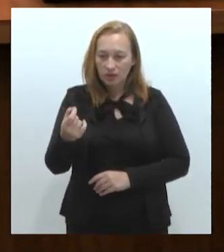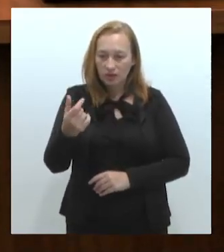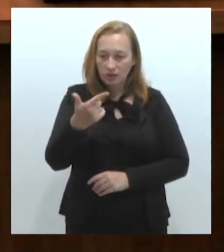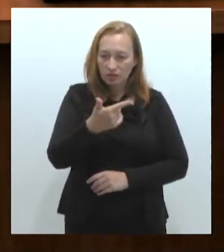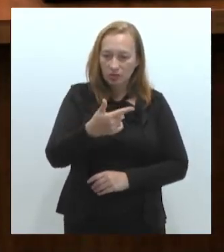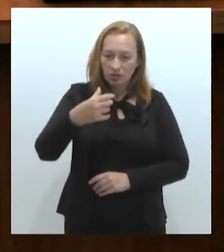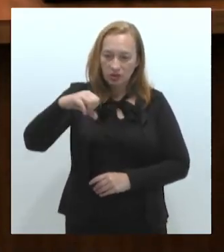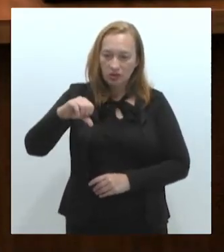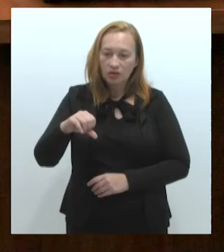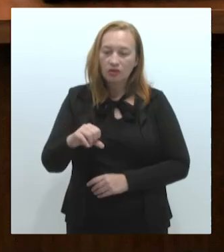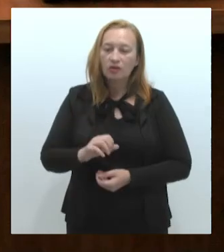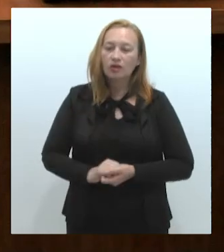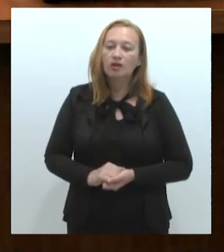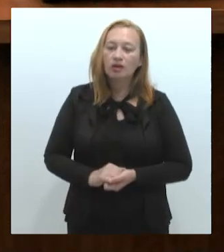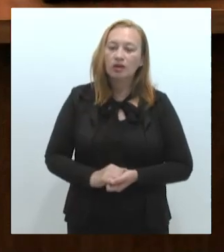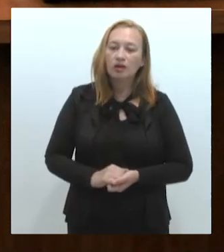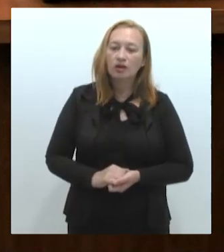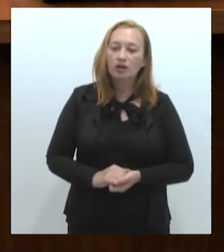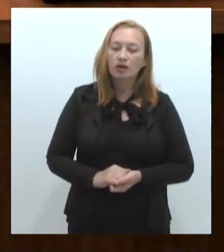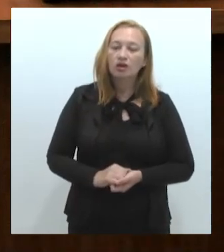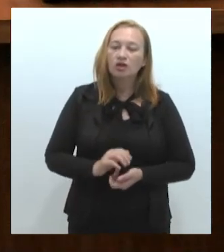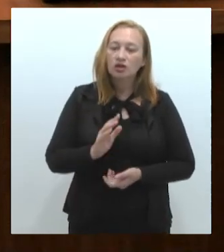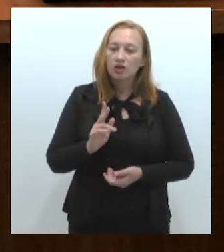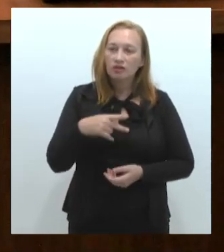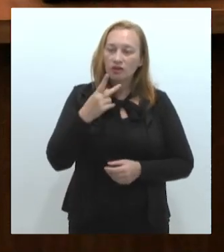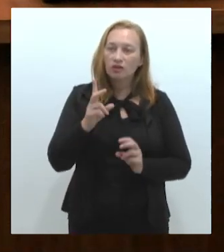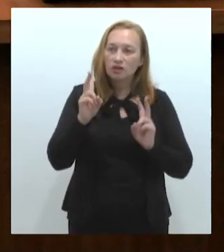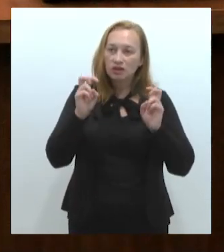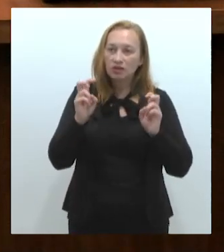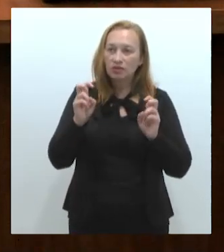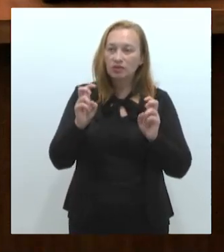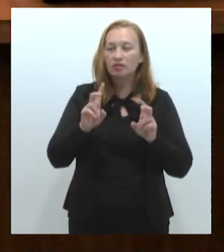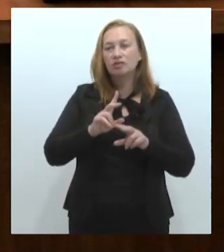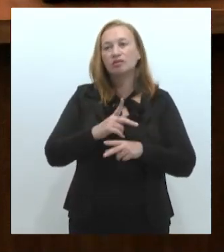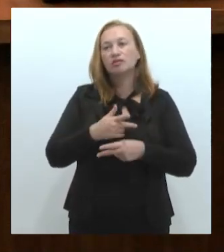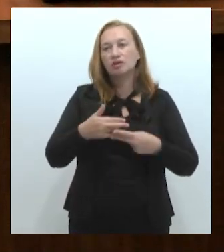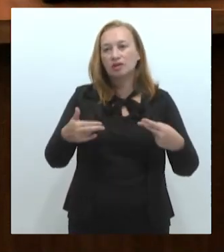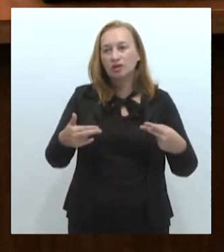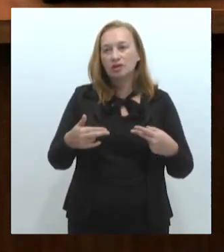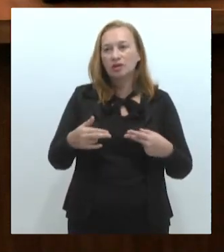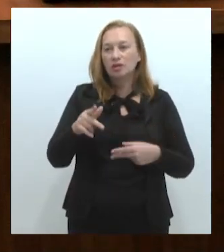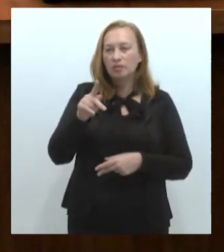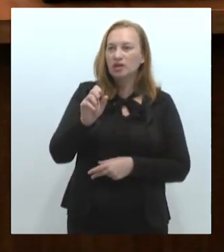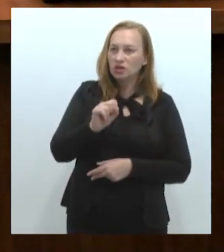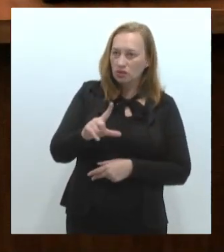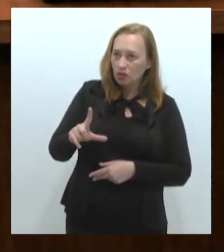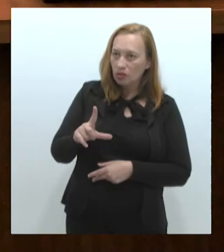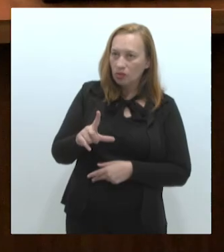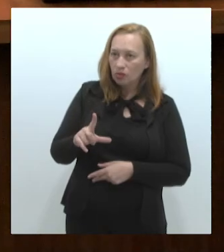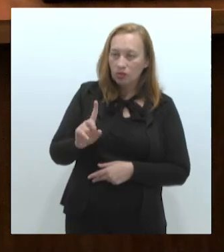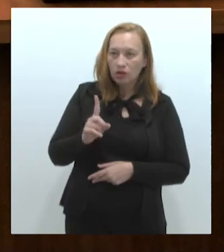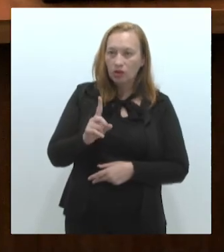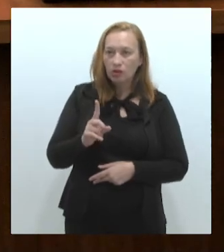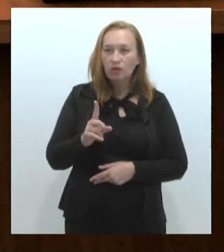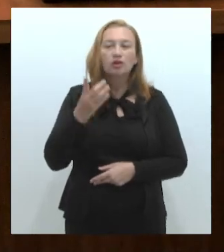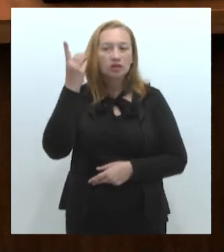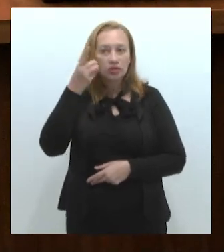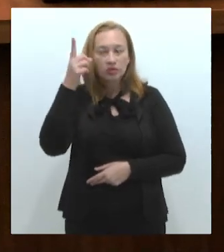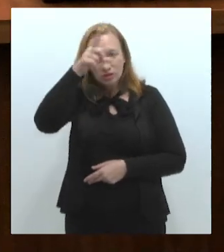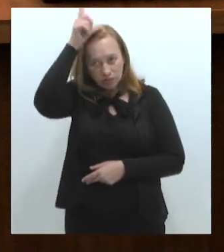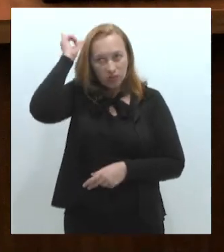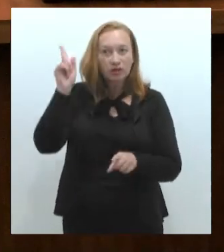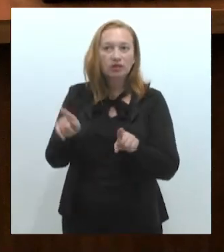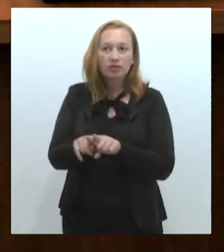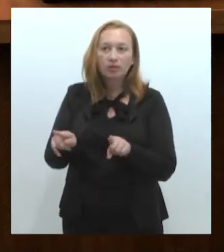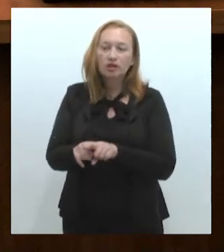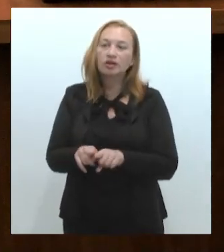Abstenção. A gente já tratou desse tema várias vezes. Não, foi do PT. Pessoal também, todo? Pessoal. Okay. O Luiz Paulo também. Tá? A gente já tratou Luiz desse tema Paulo